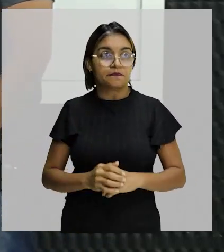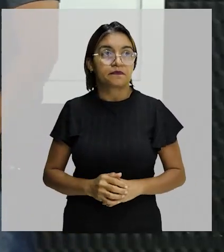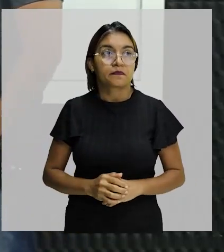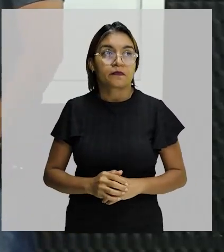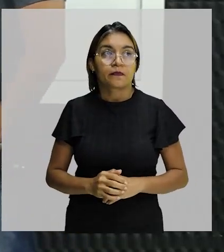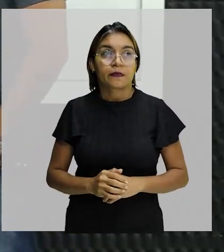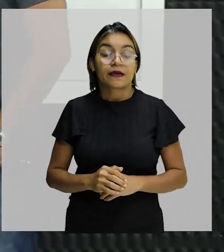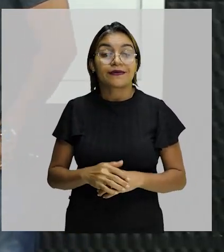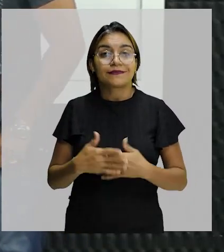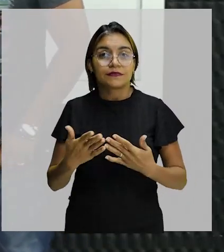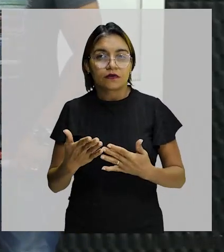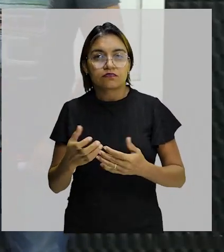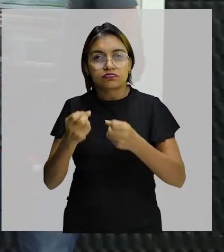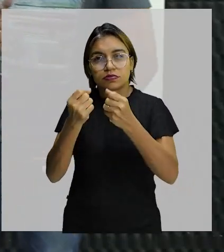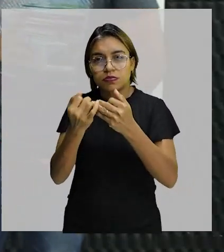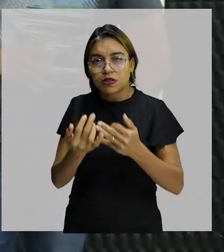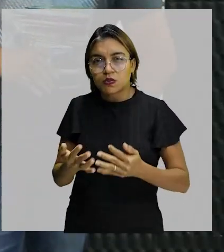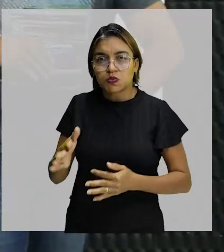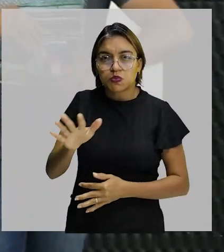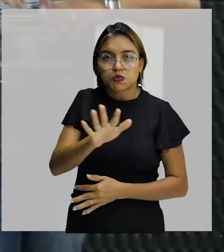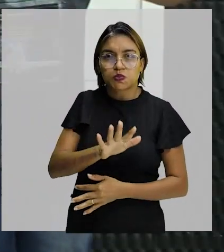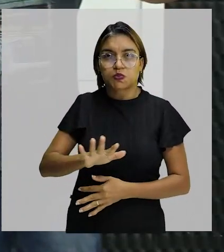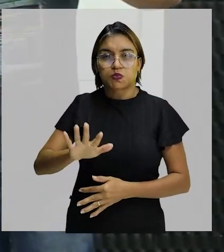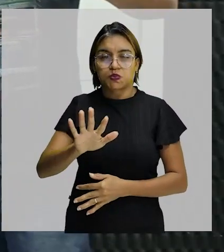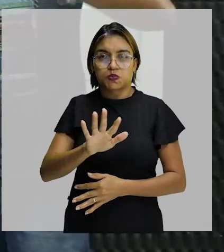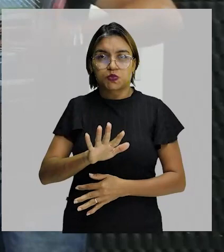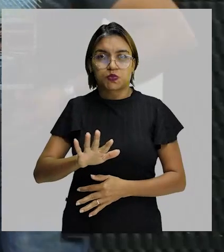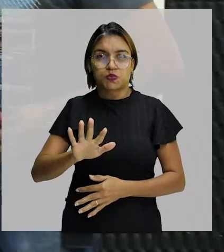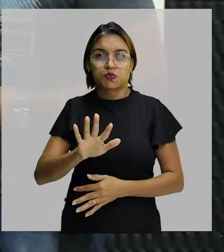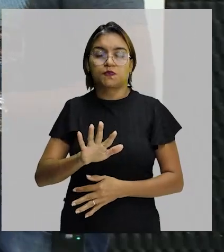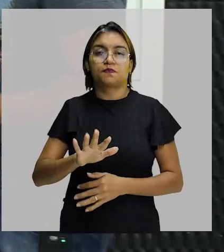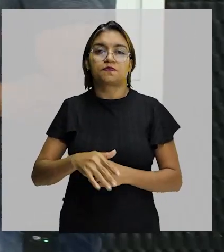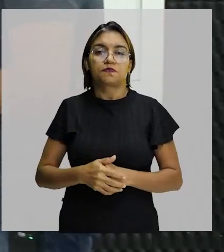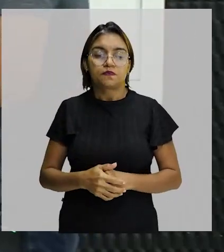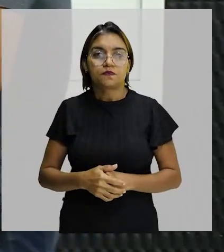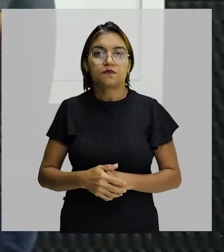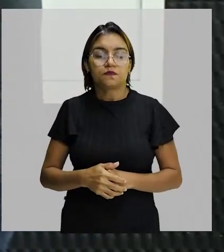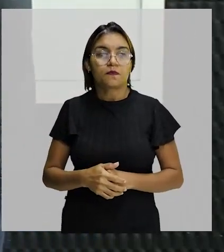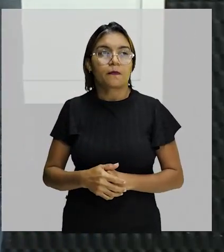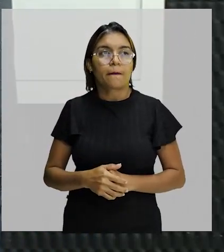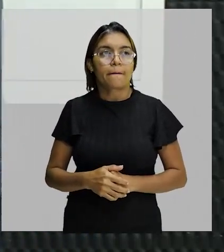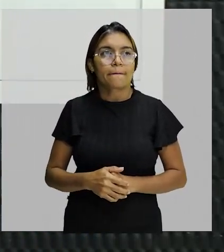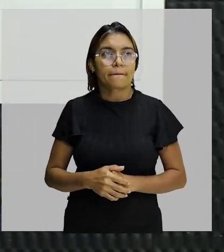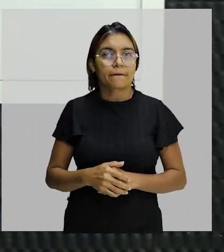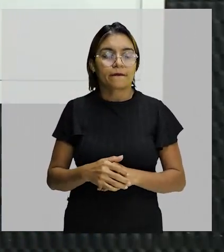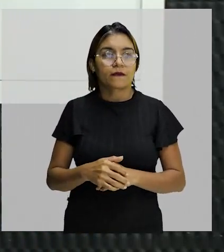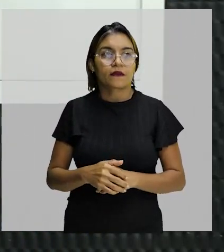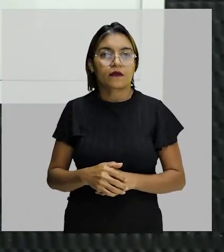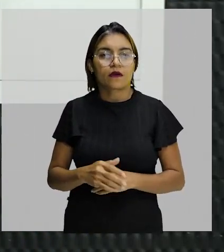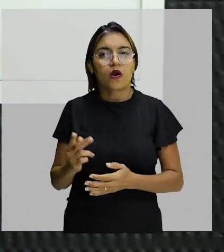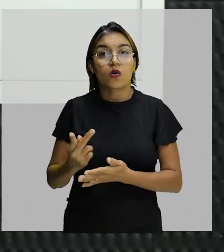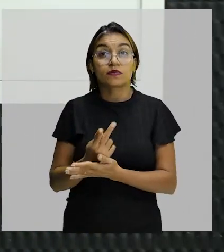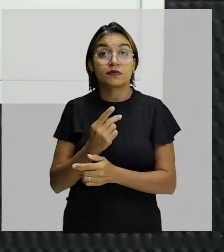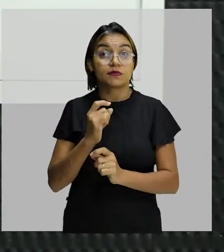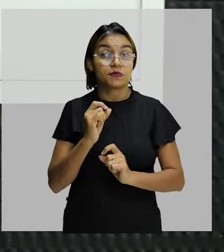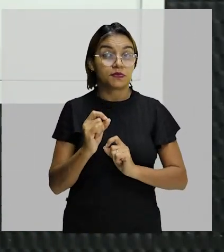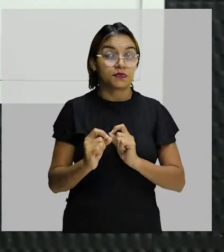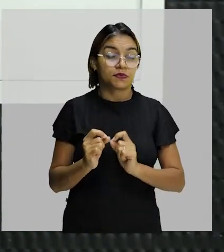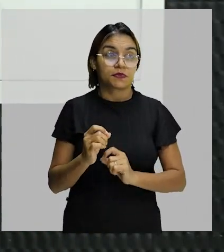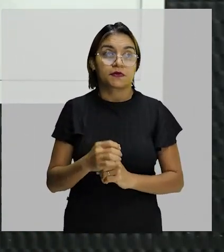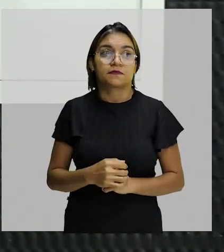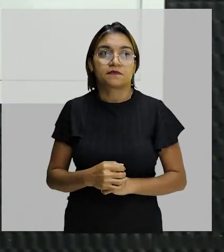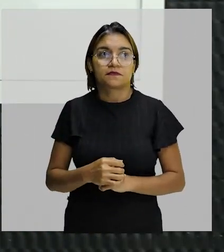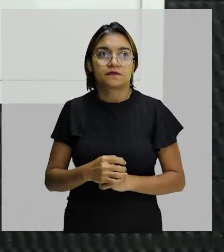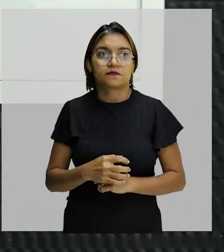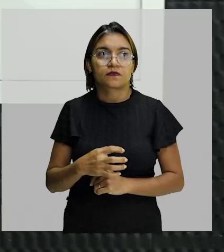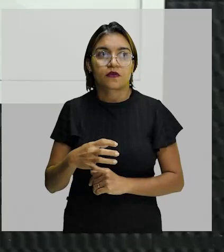então, generalizando essa forma, né, de uma maneira geral, de forma geral, o que acontece? De forma